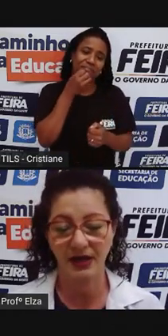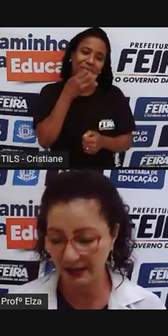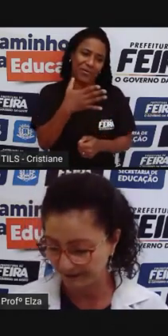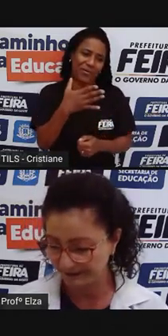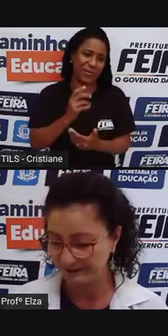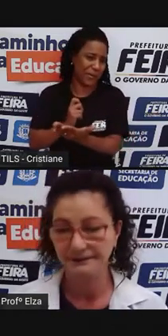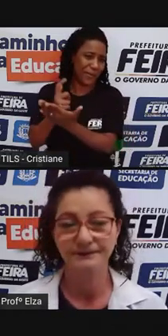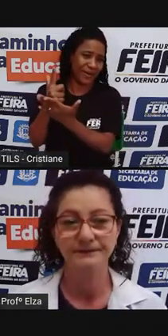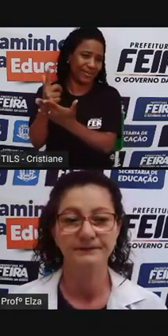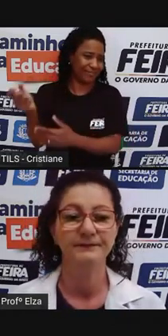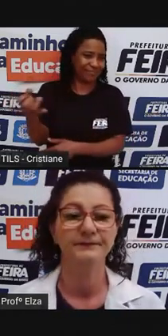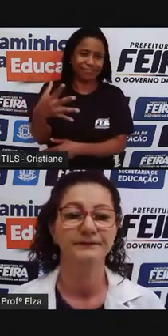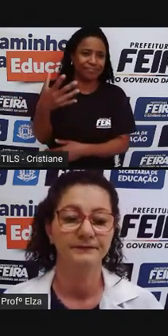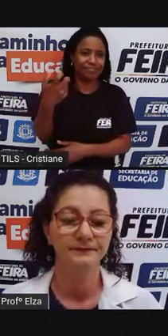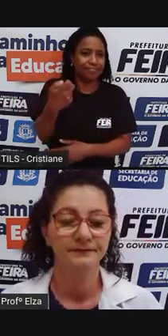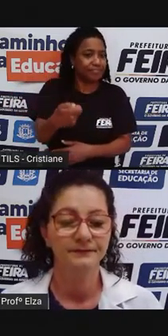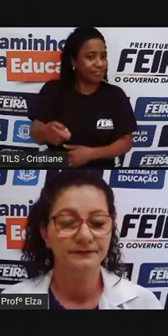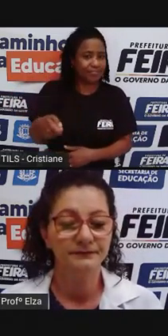Ok?